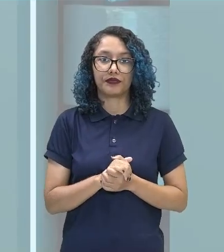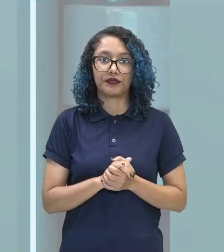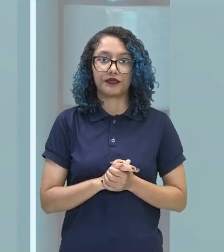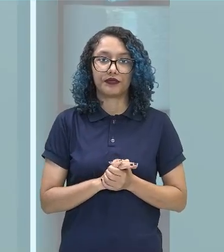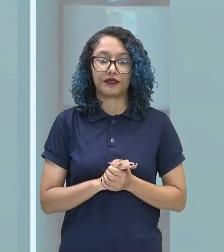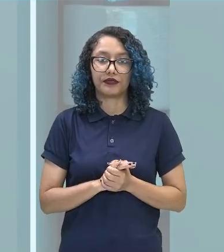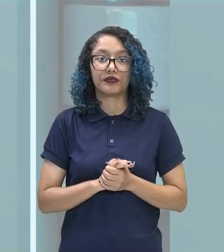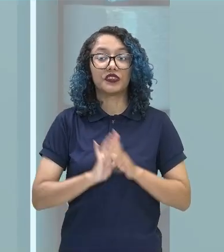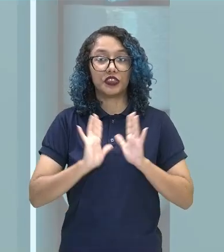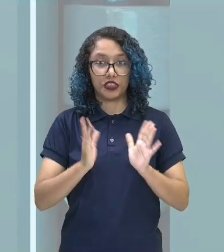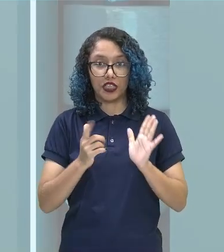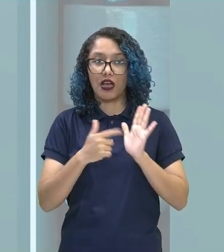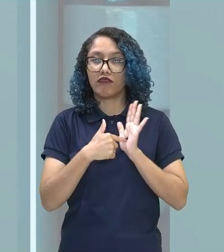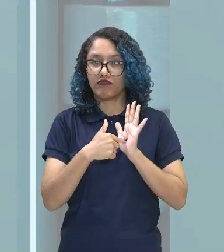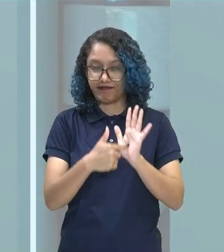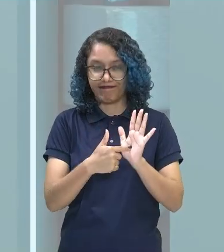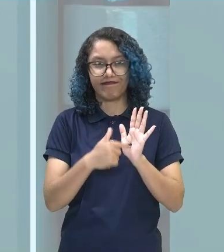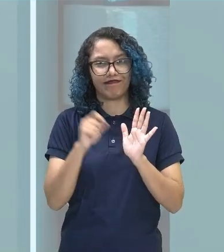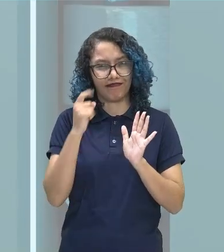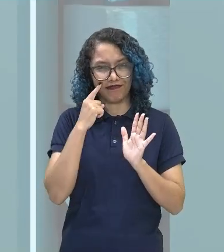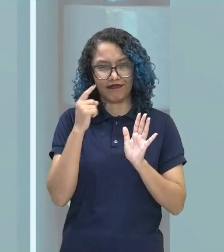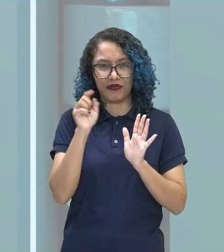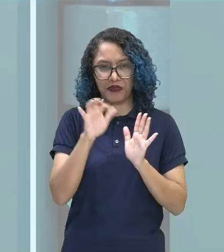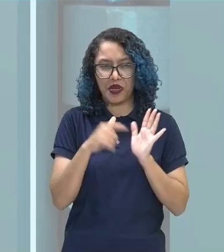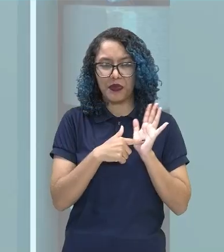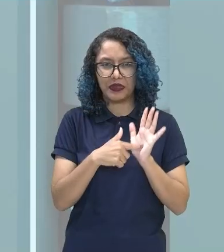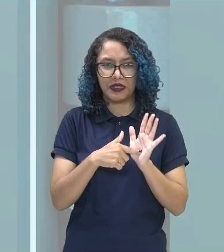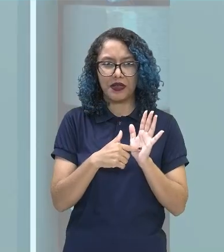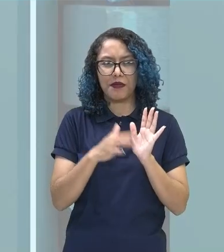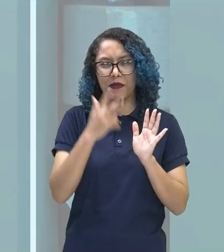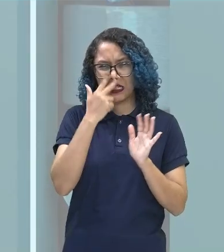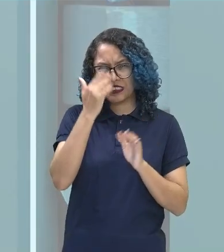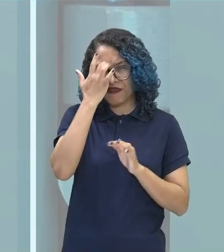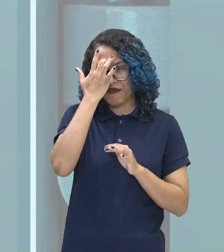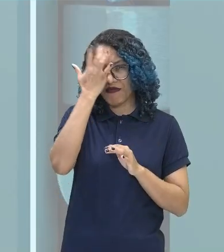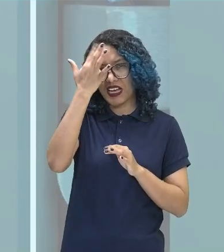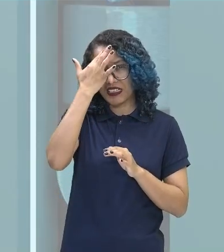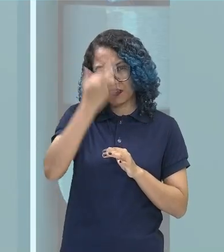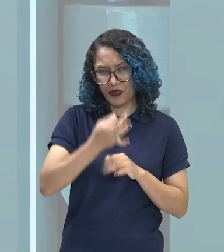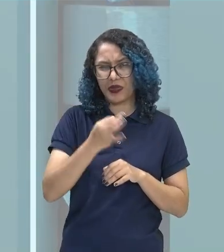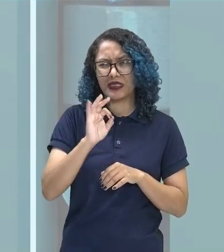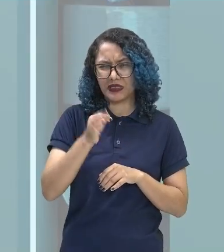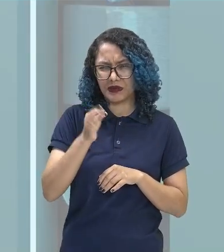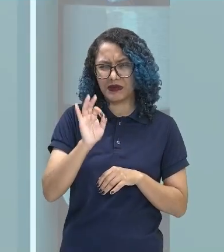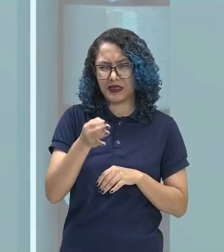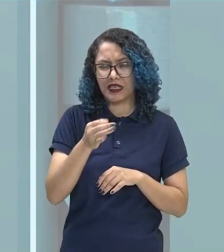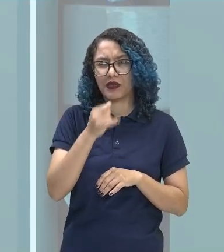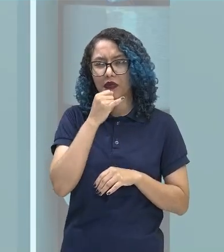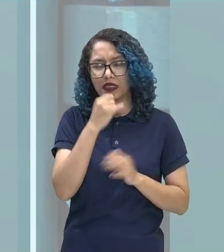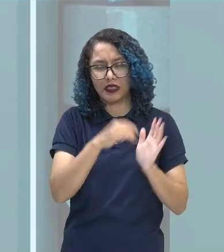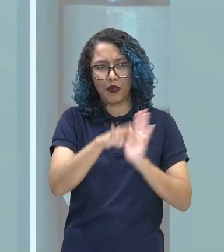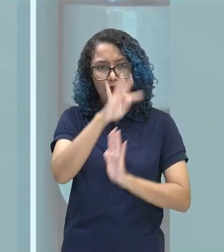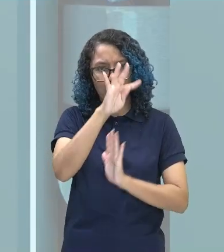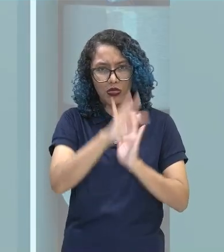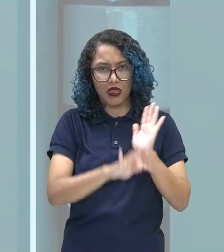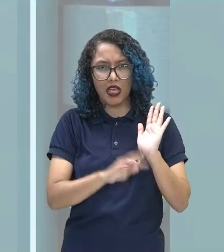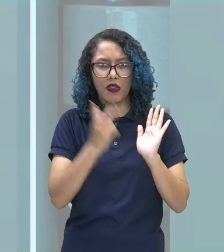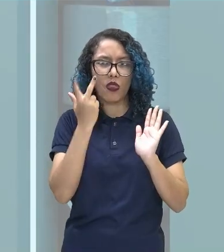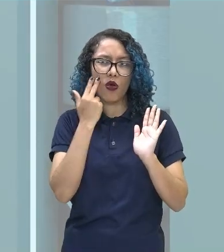este gráfico, né? Não fica mais fácil, né, da gente compreender do que num texto